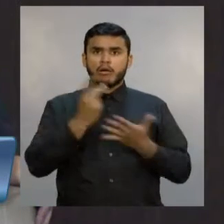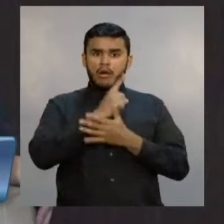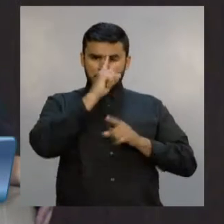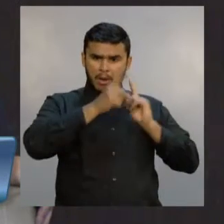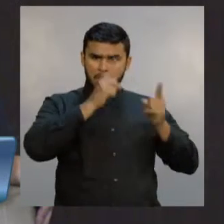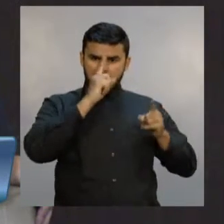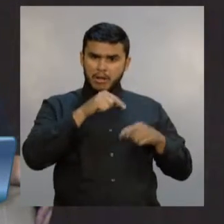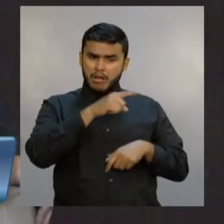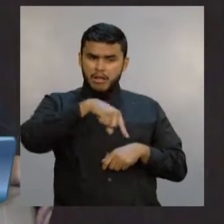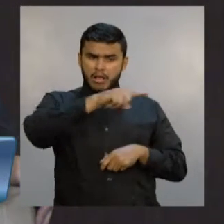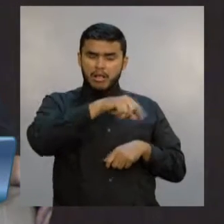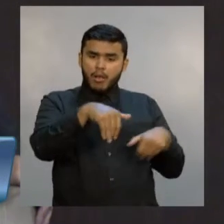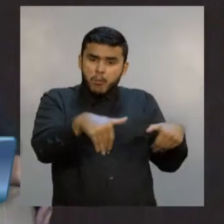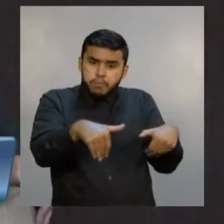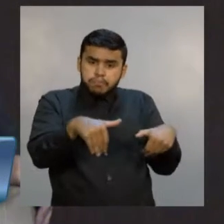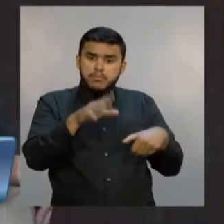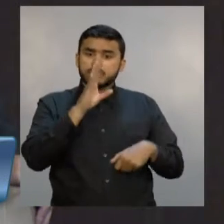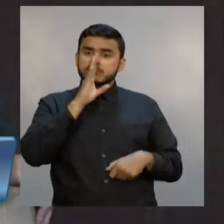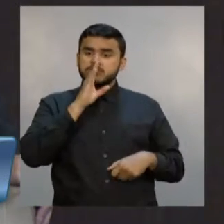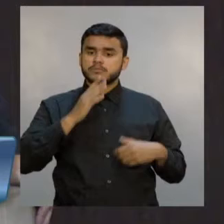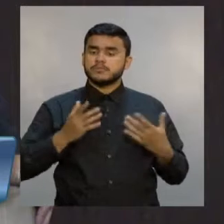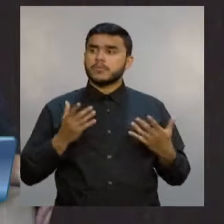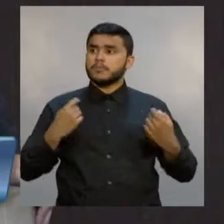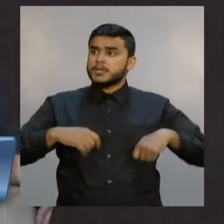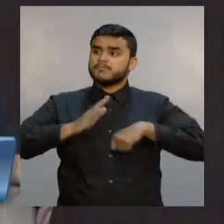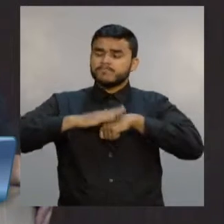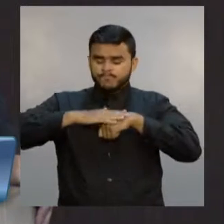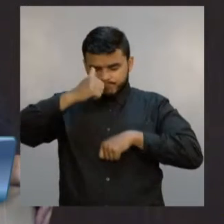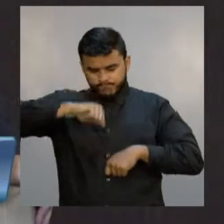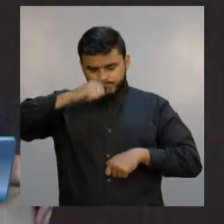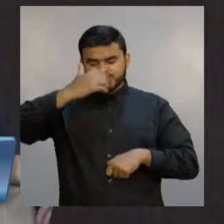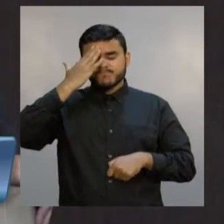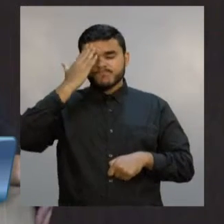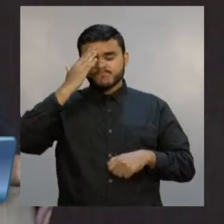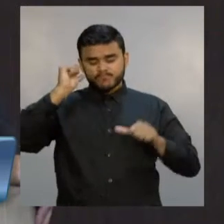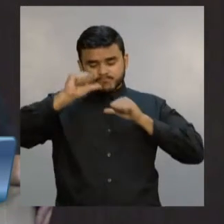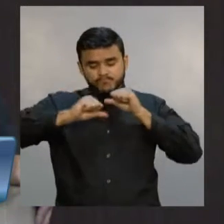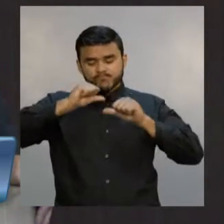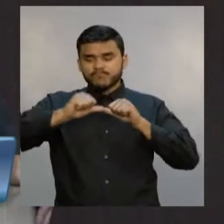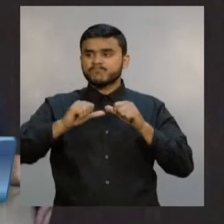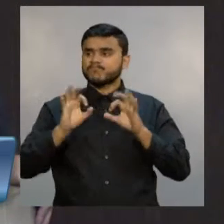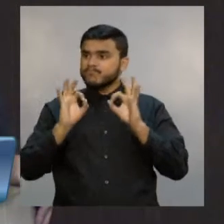É preciso uma autocrítica profunda. Portanto, eu queria agradecer